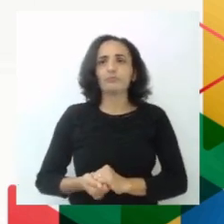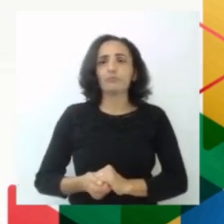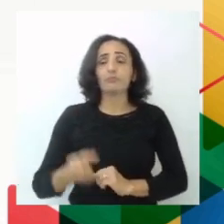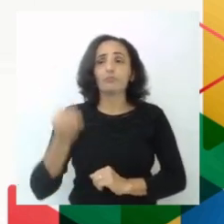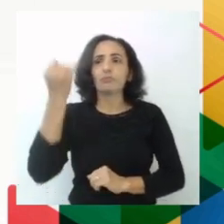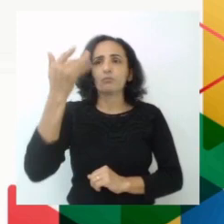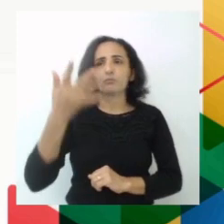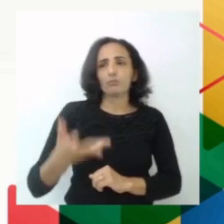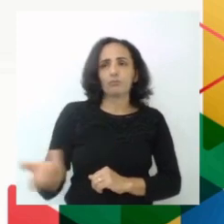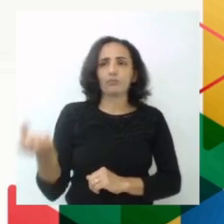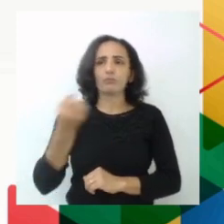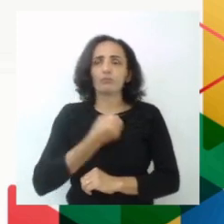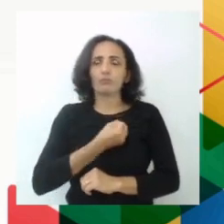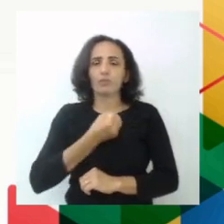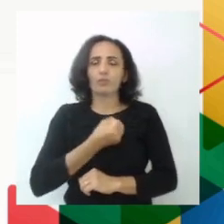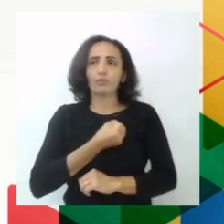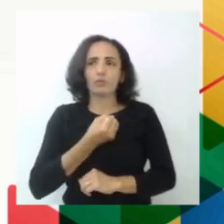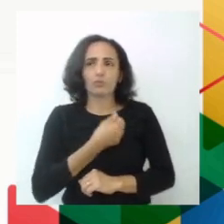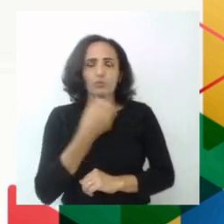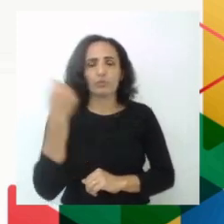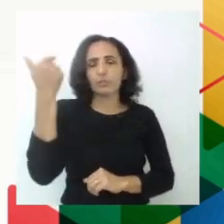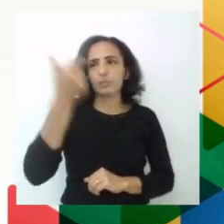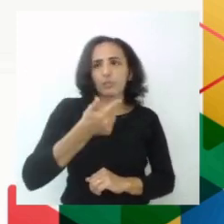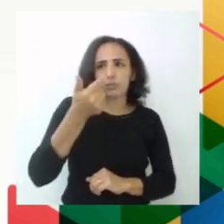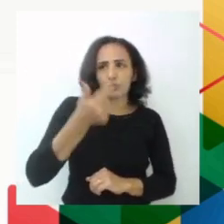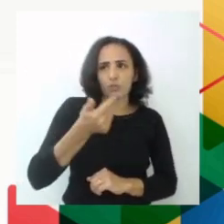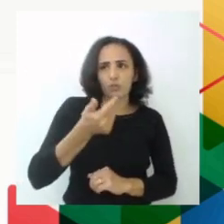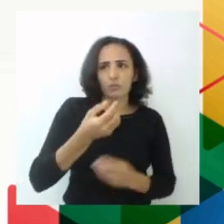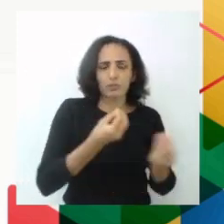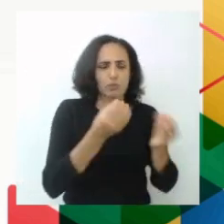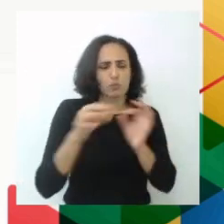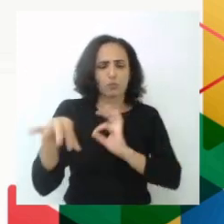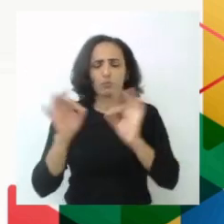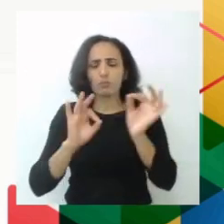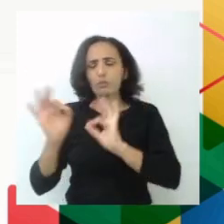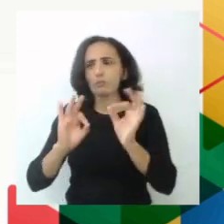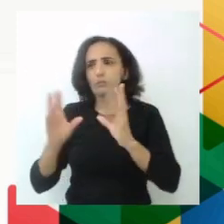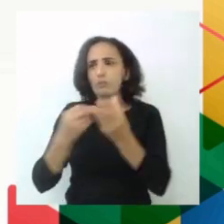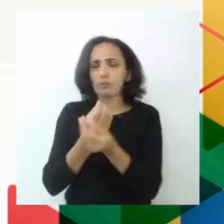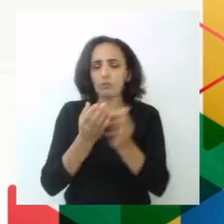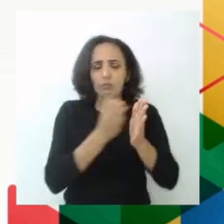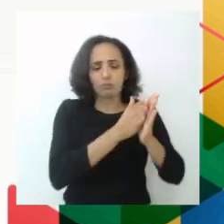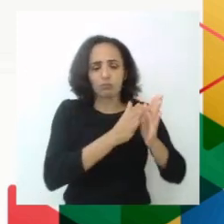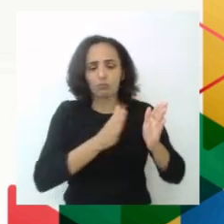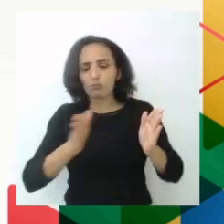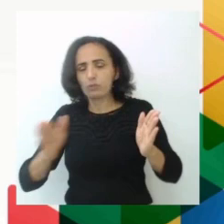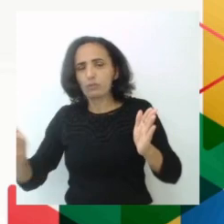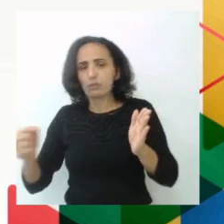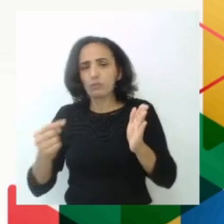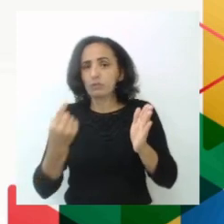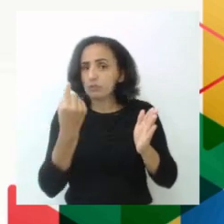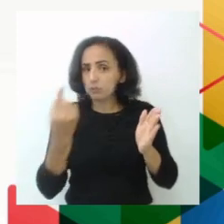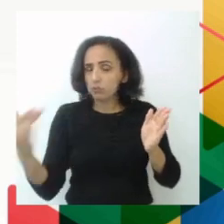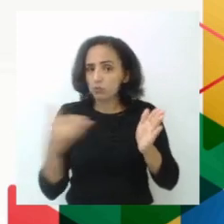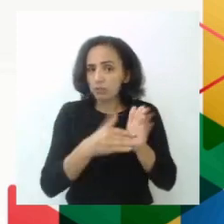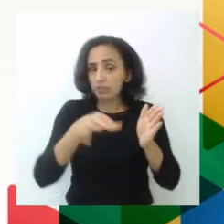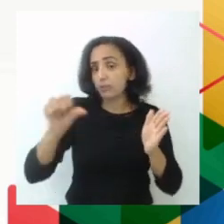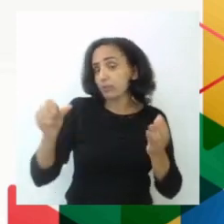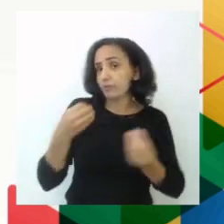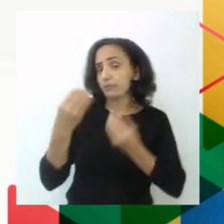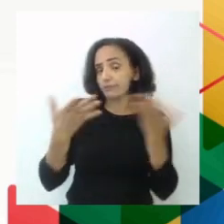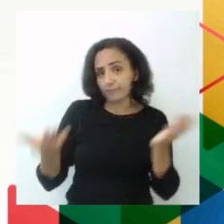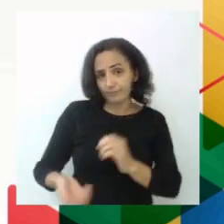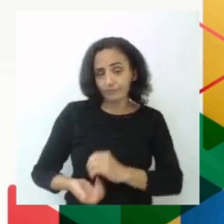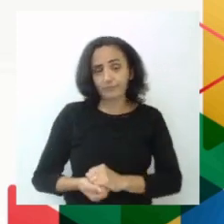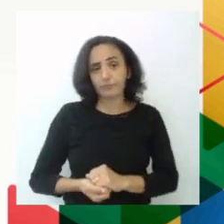Quantos números naturais de 2 algarismos distintos podemos formar com os algarismos de 1 até 9? Ó, você